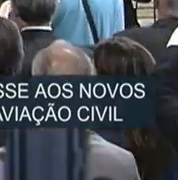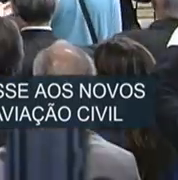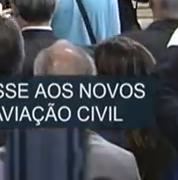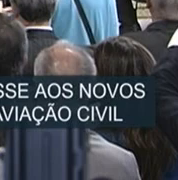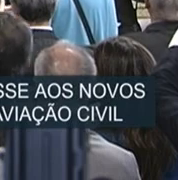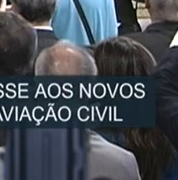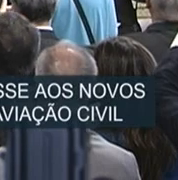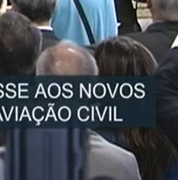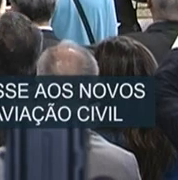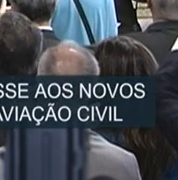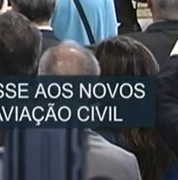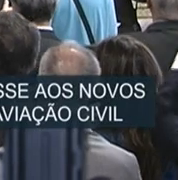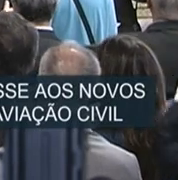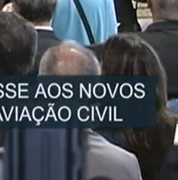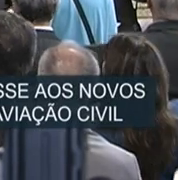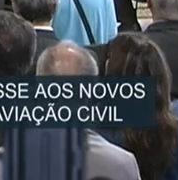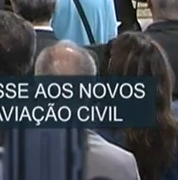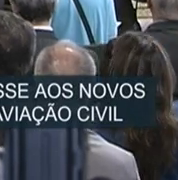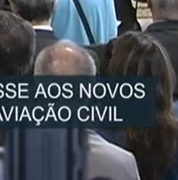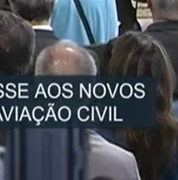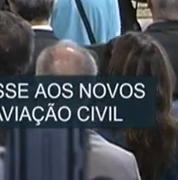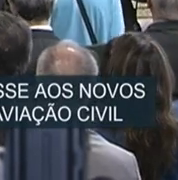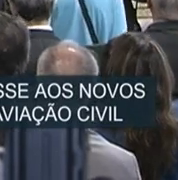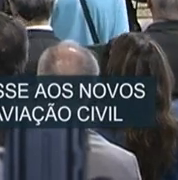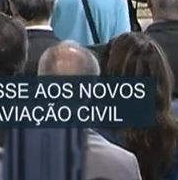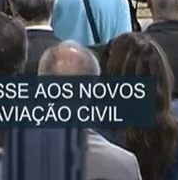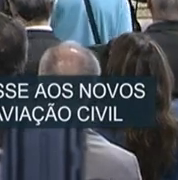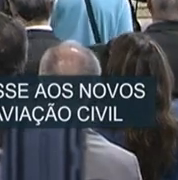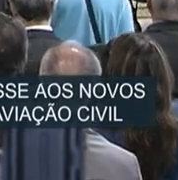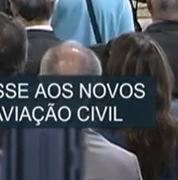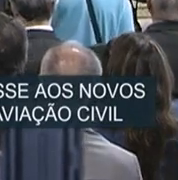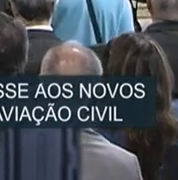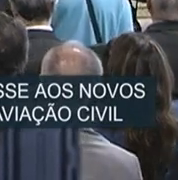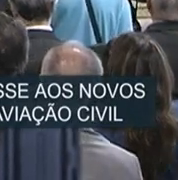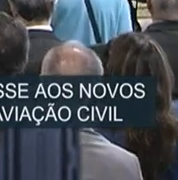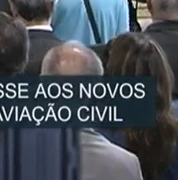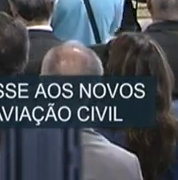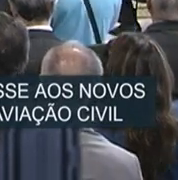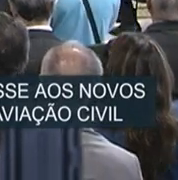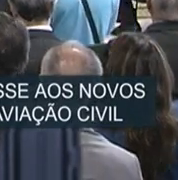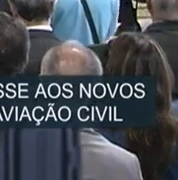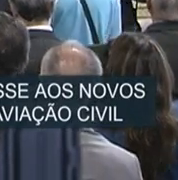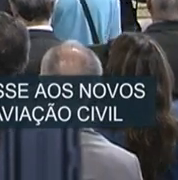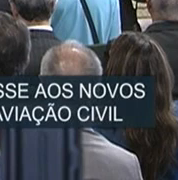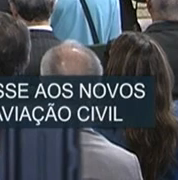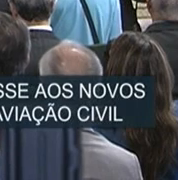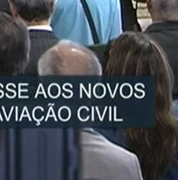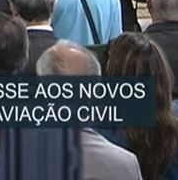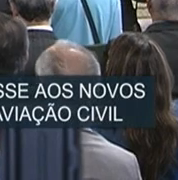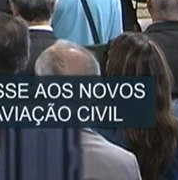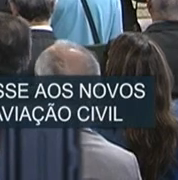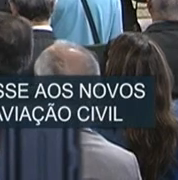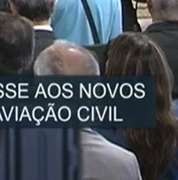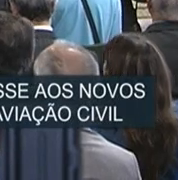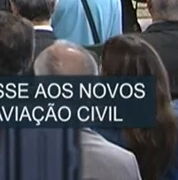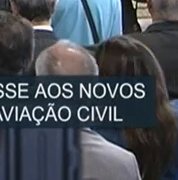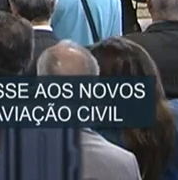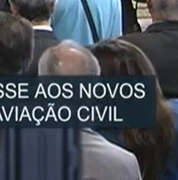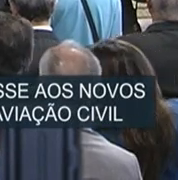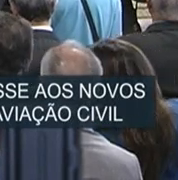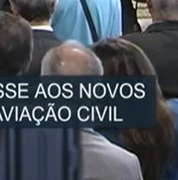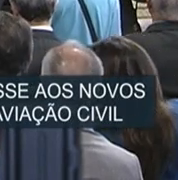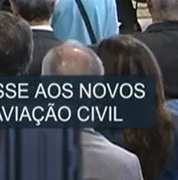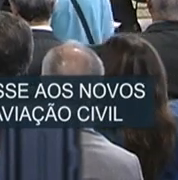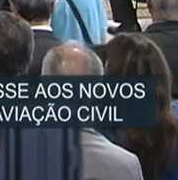posse a Presidenta da República assina a seguir o termo que D Posse ao Senor Ant Andrade no cargo de Ministro de estado da